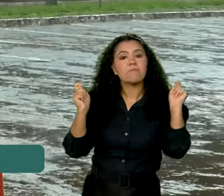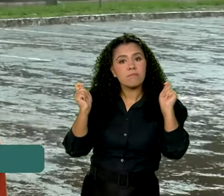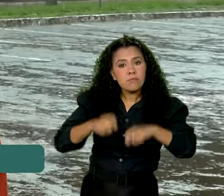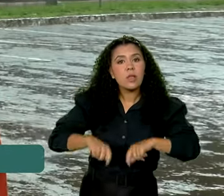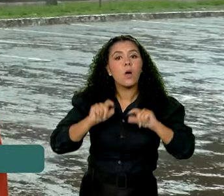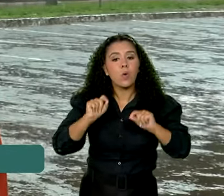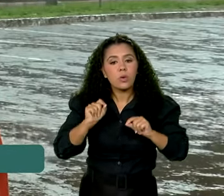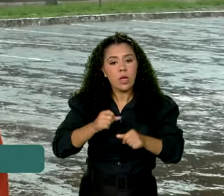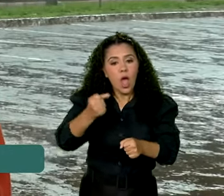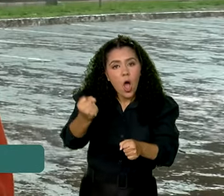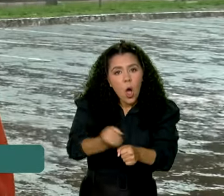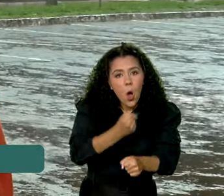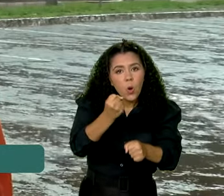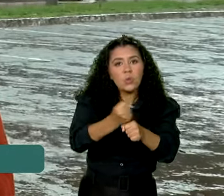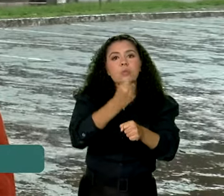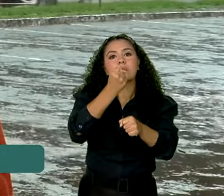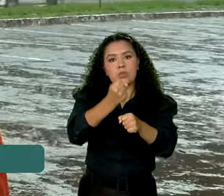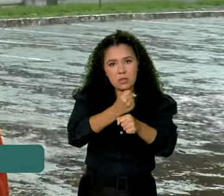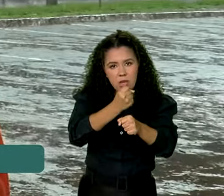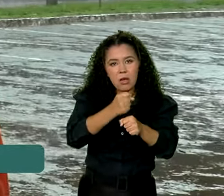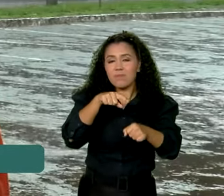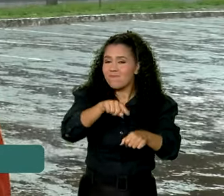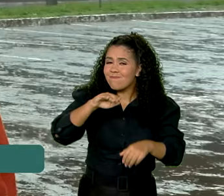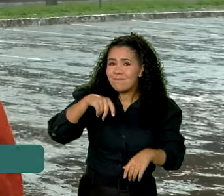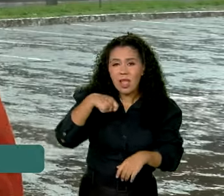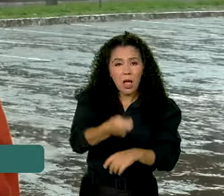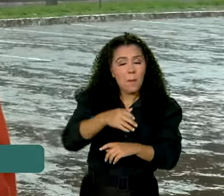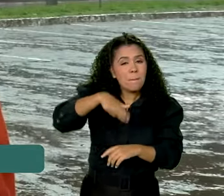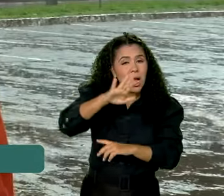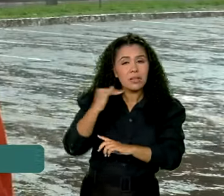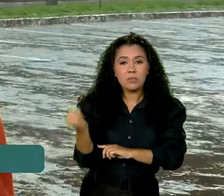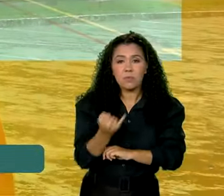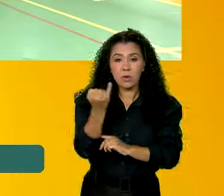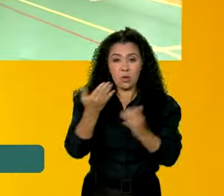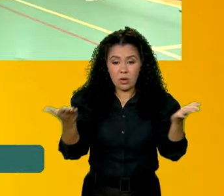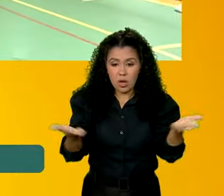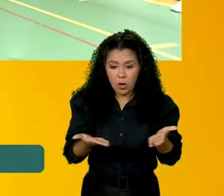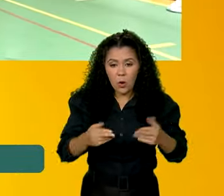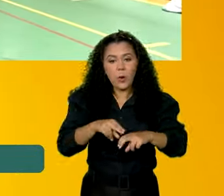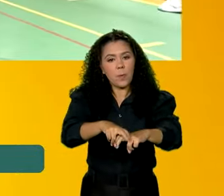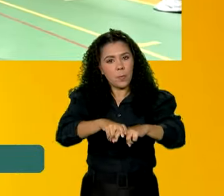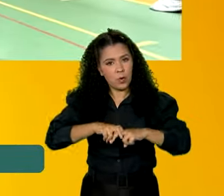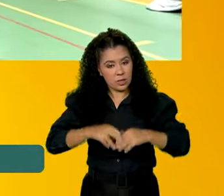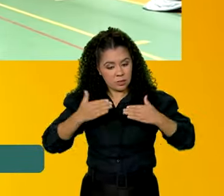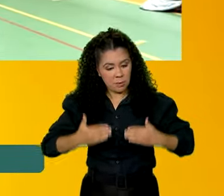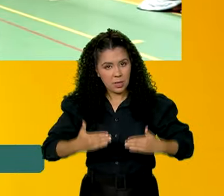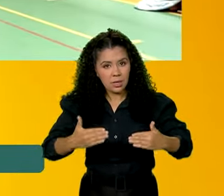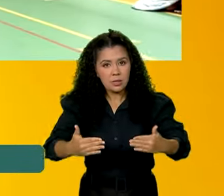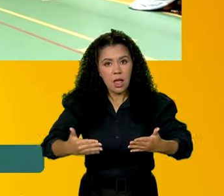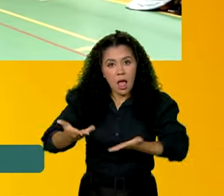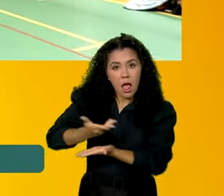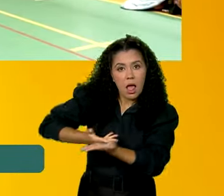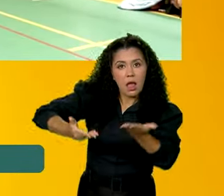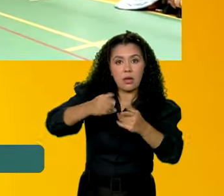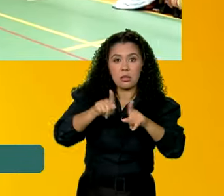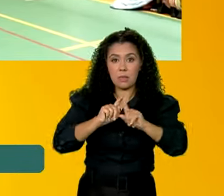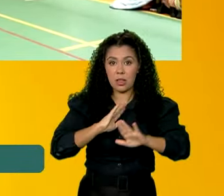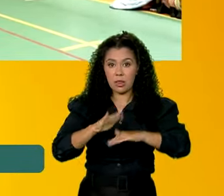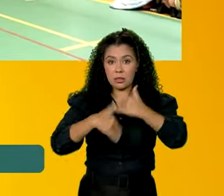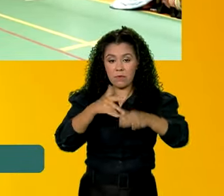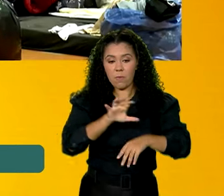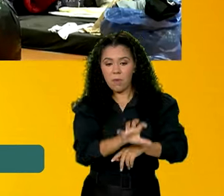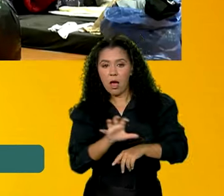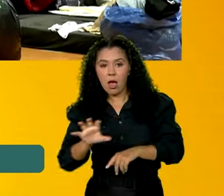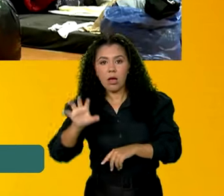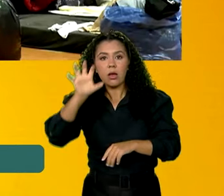início à reconstrução, que é o mais importante agora. E por isso, o Ministério da Integração e do Desenvolvimento Regional e